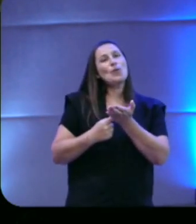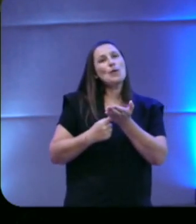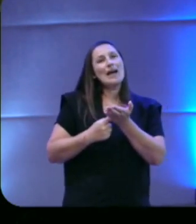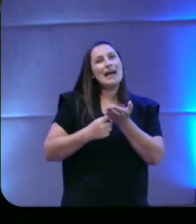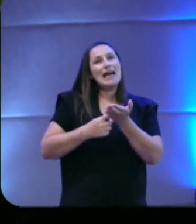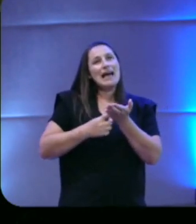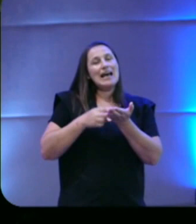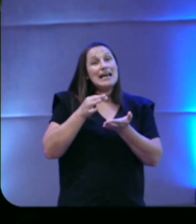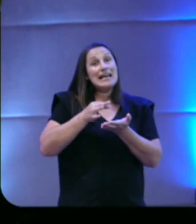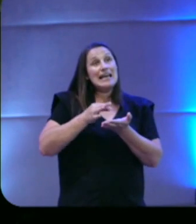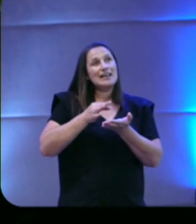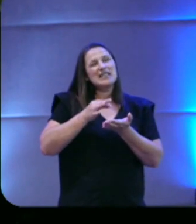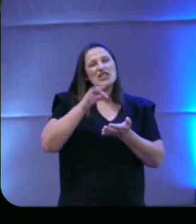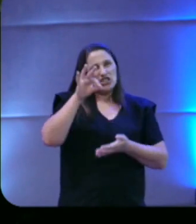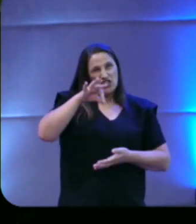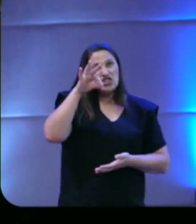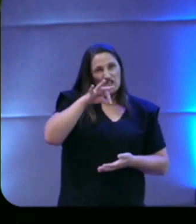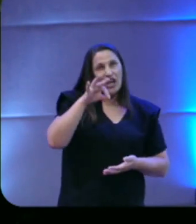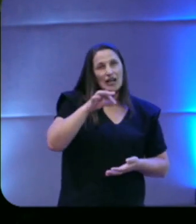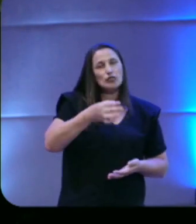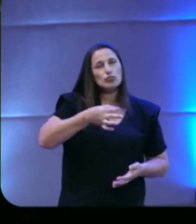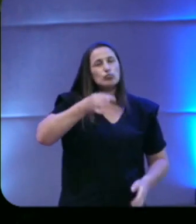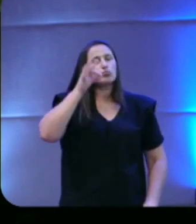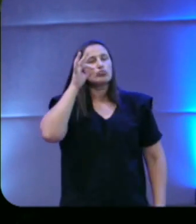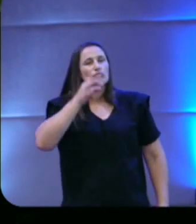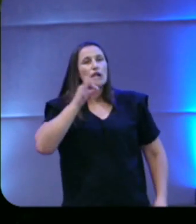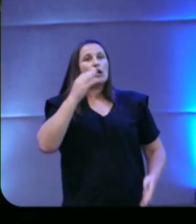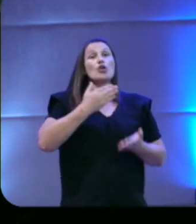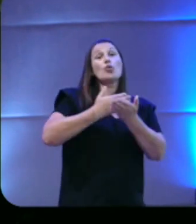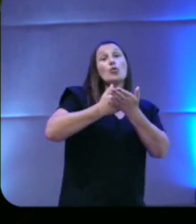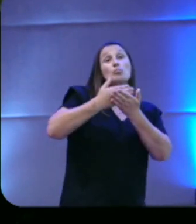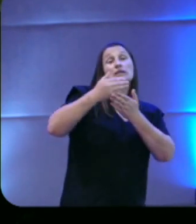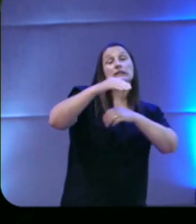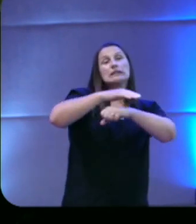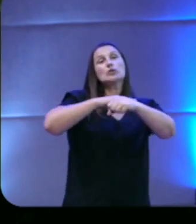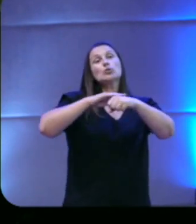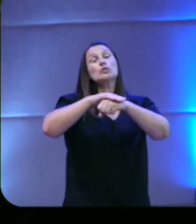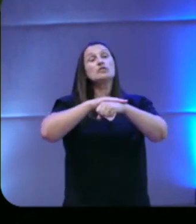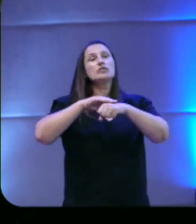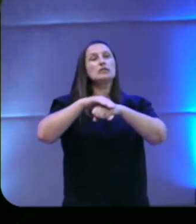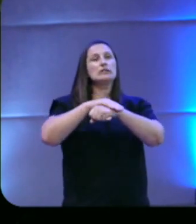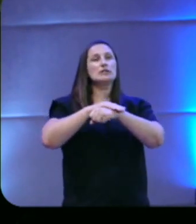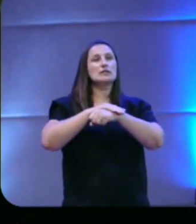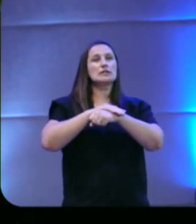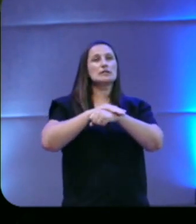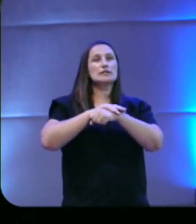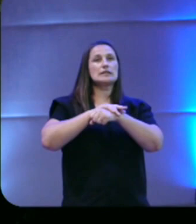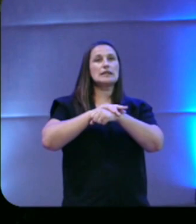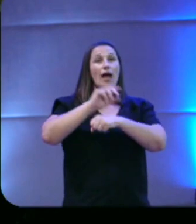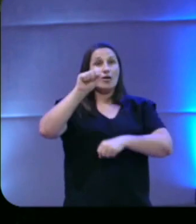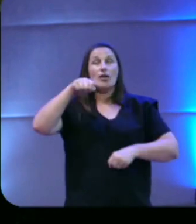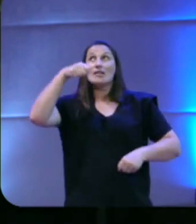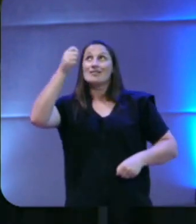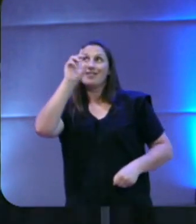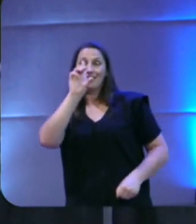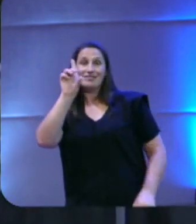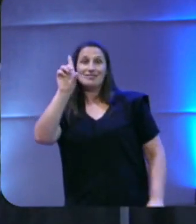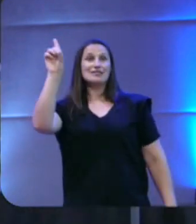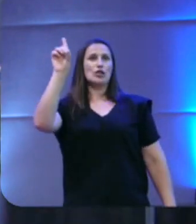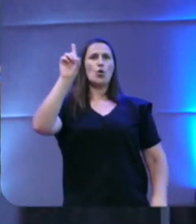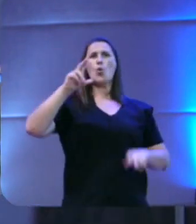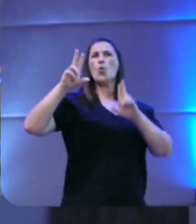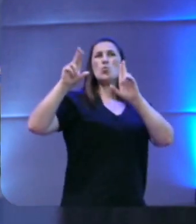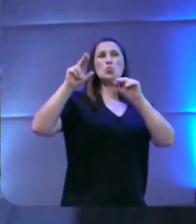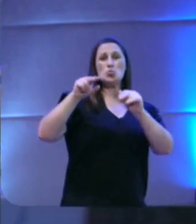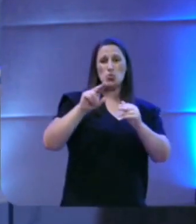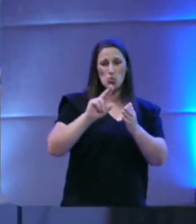chá, conversa vai, conversa vem, e começaram a falar sobre Deus. Mina não conhecia nada, não sabia quem era Jesus, nunca tinha visto